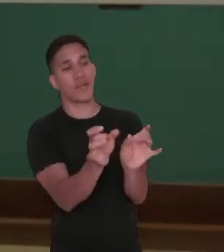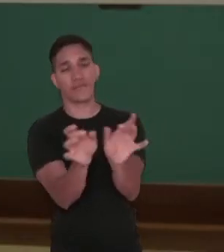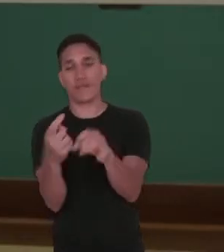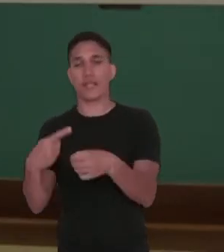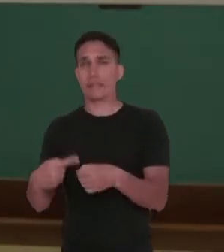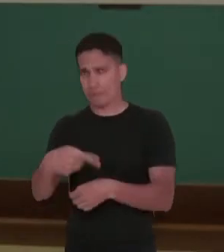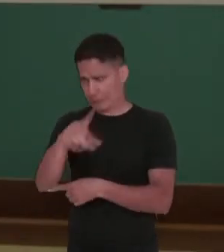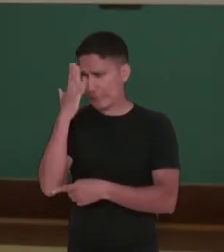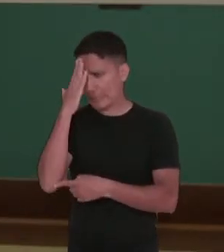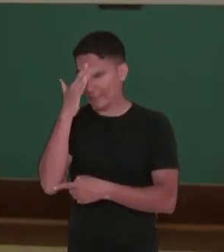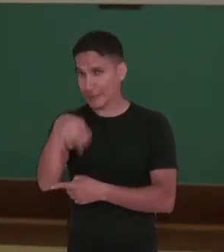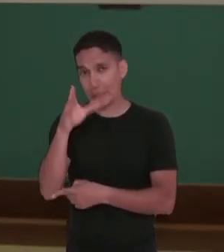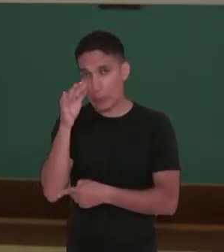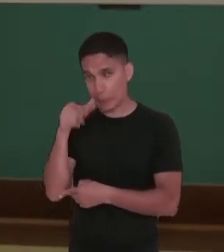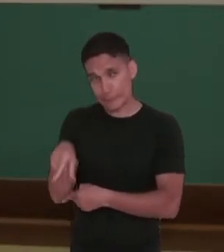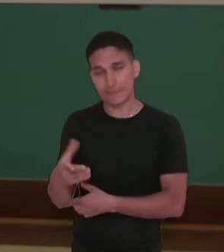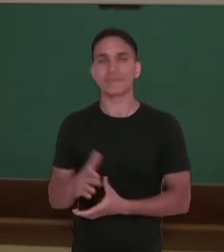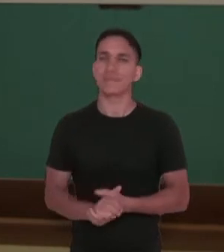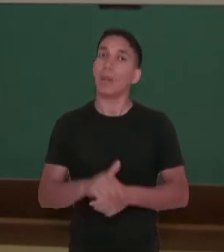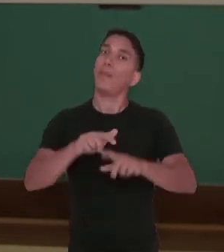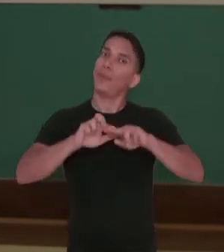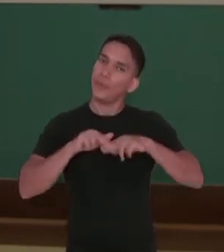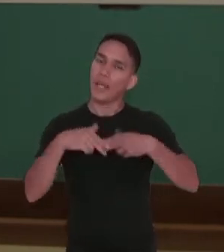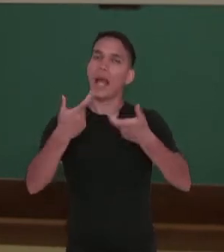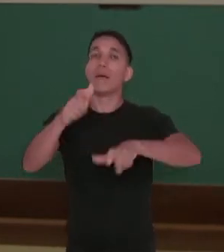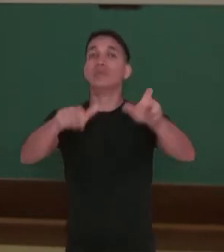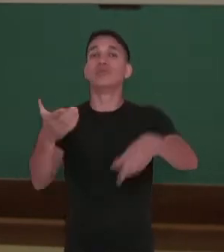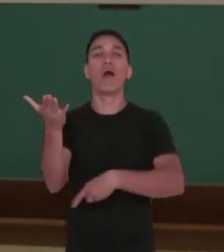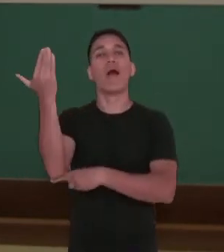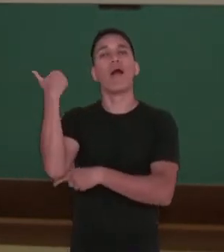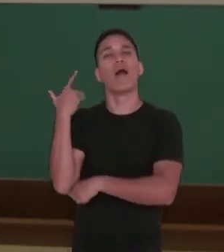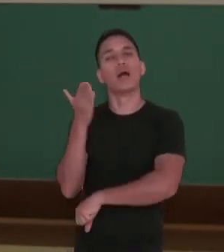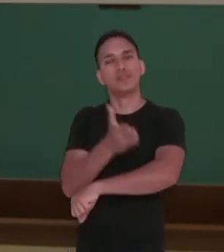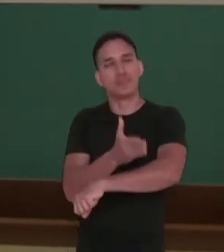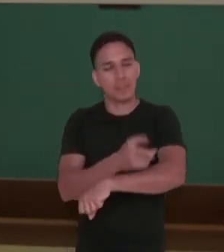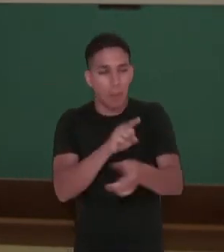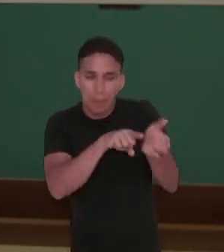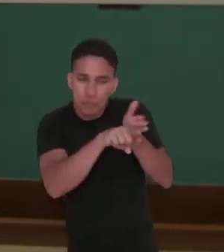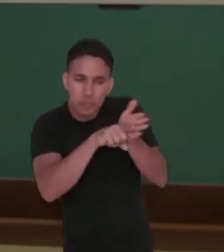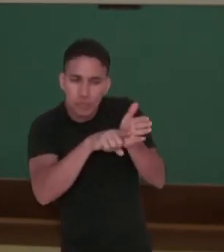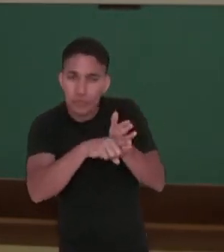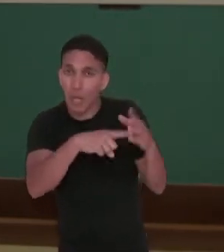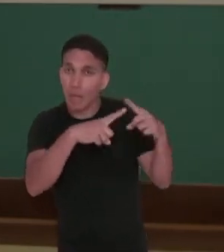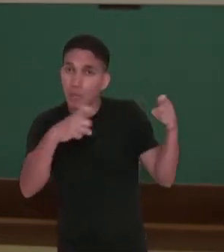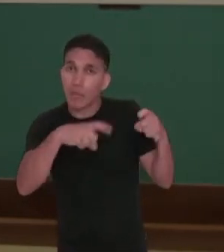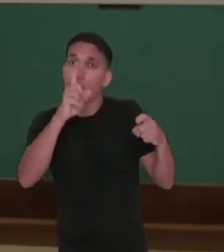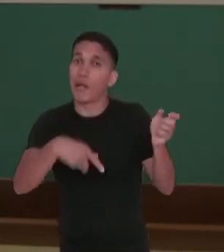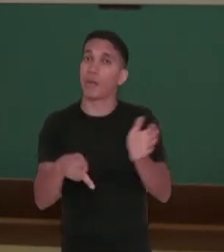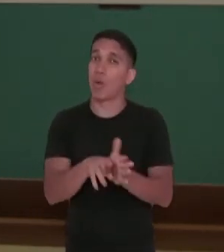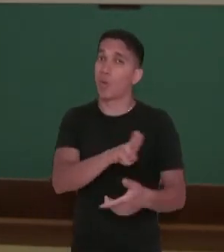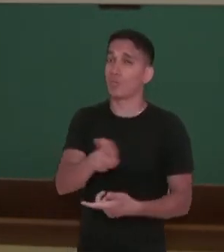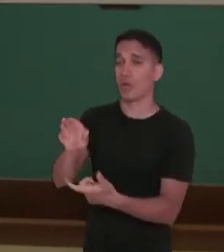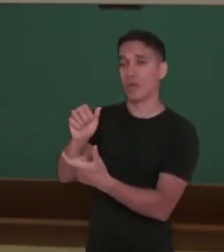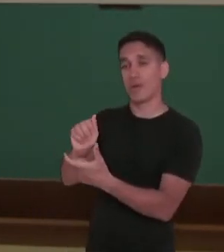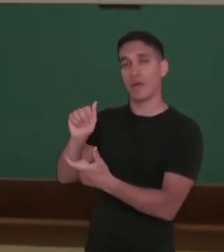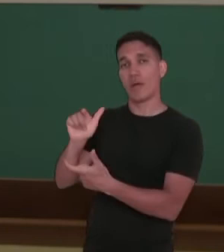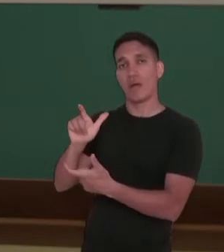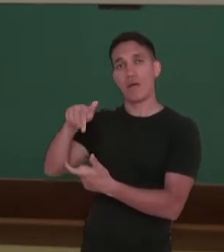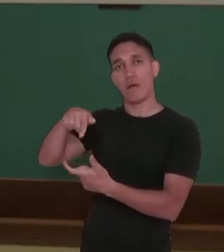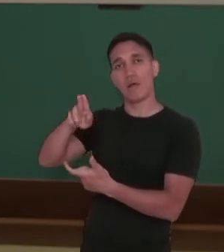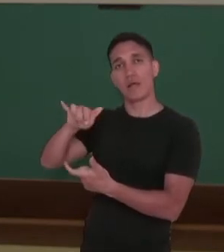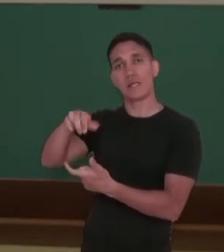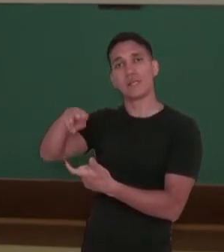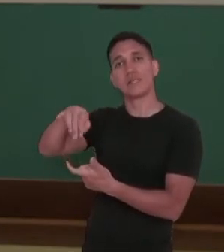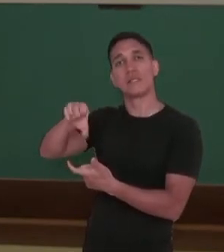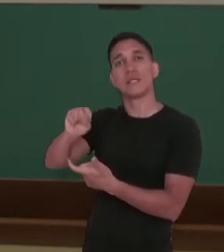essa curiosidade? Os cientistas na Idade Média eram os famosos alquimistas. Pois é, quando você